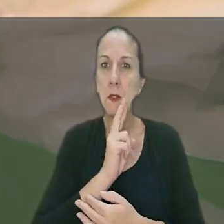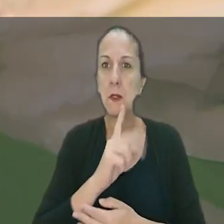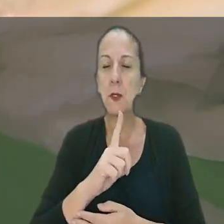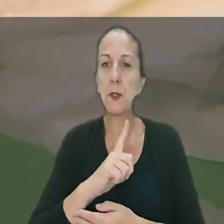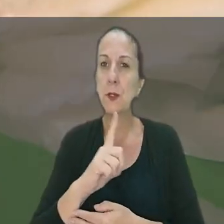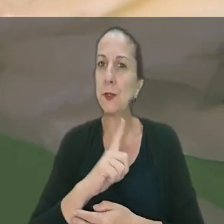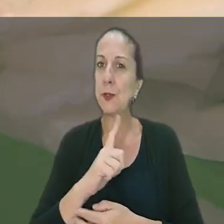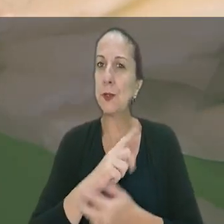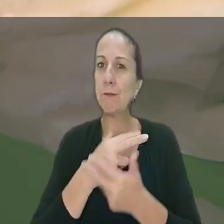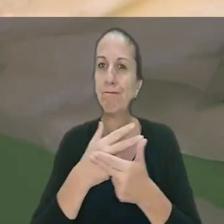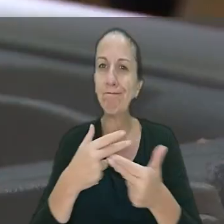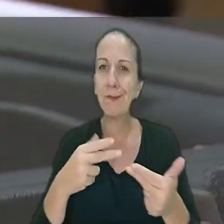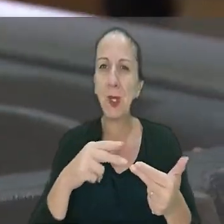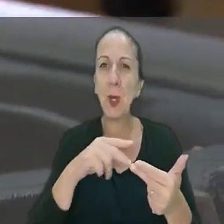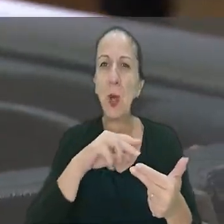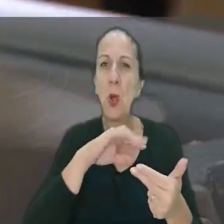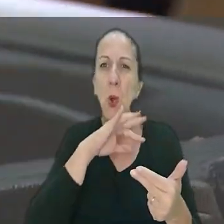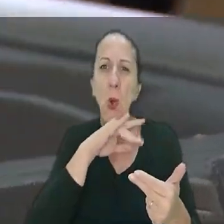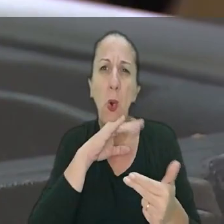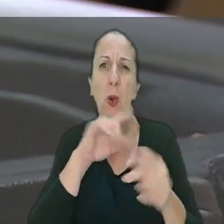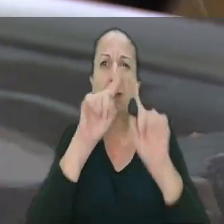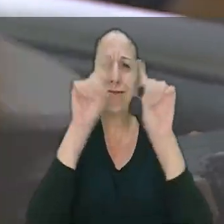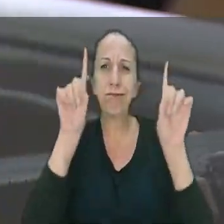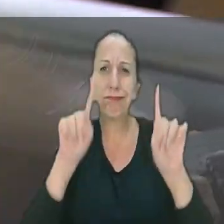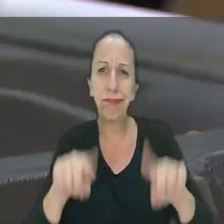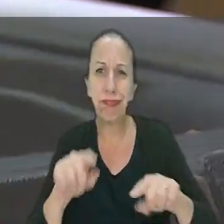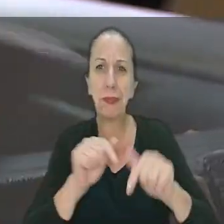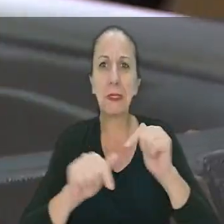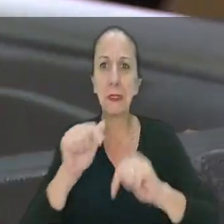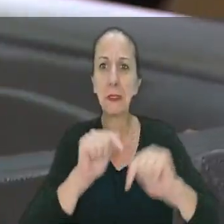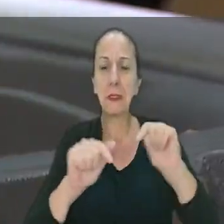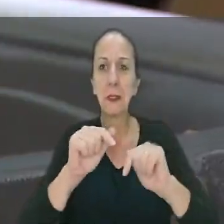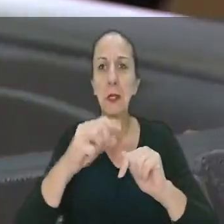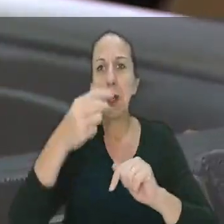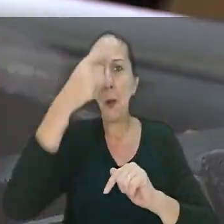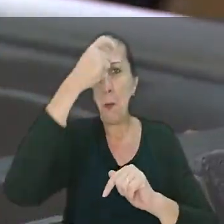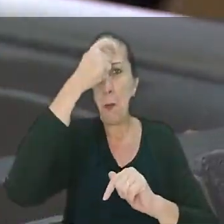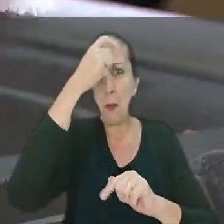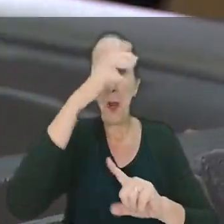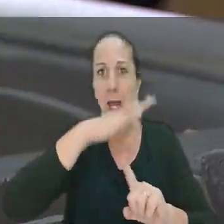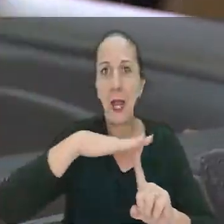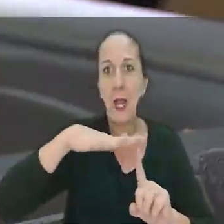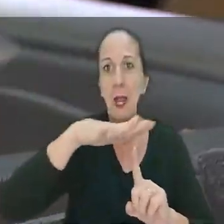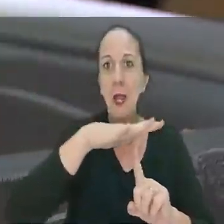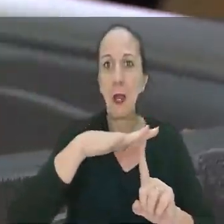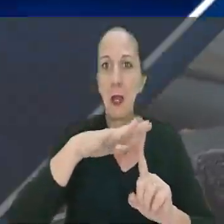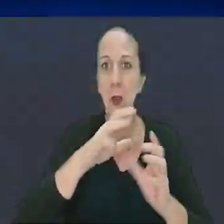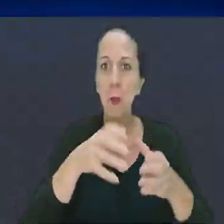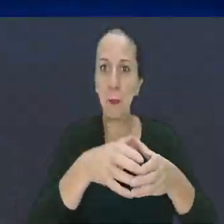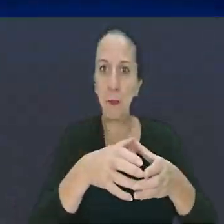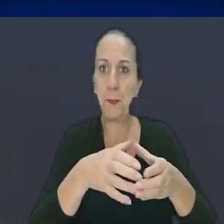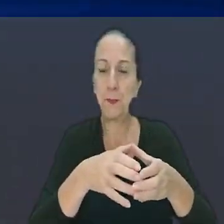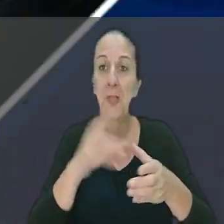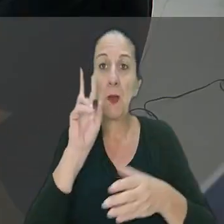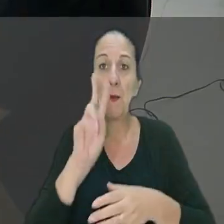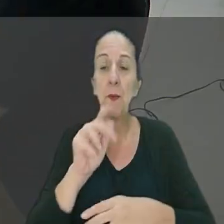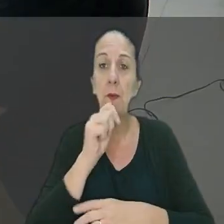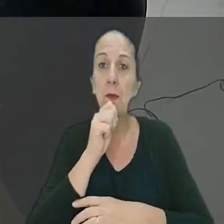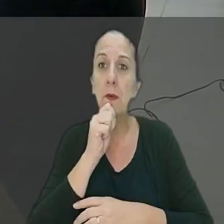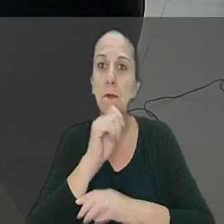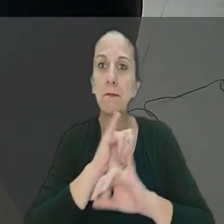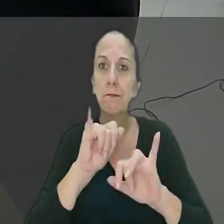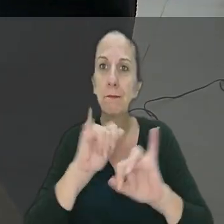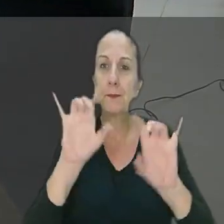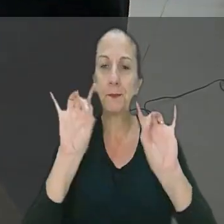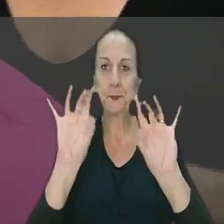Restaurante que mantinha pessoas em condições degradantes de trabalho é condenado por dano moral coletivo. E você vai